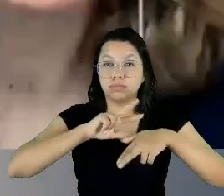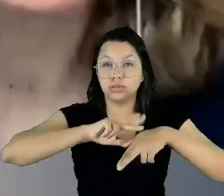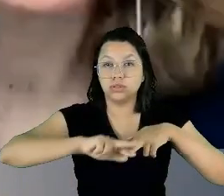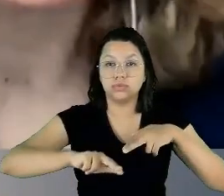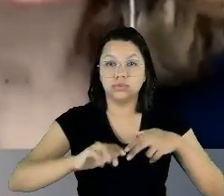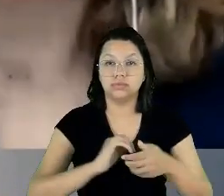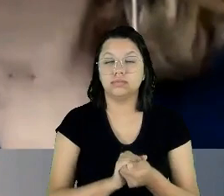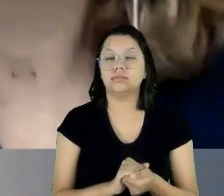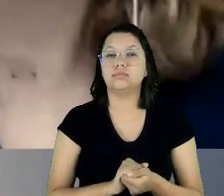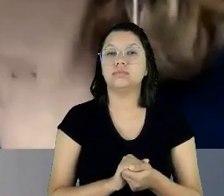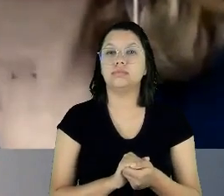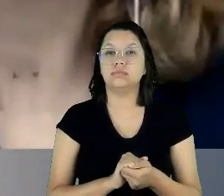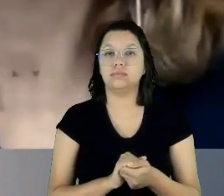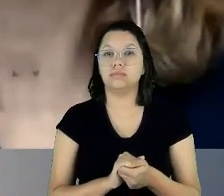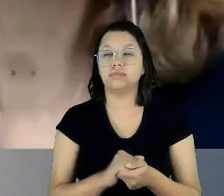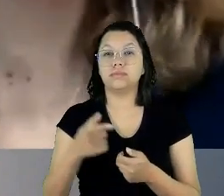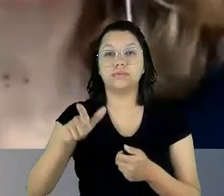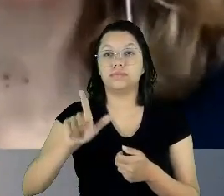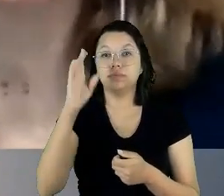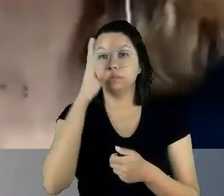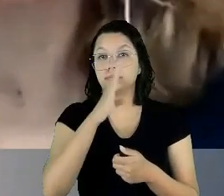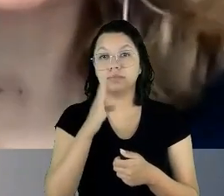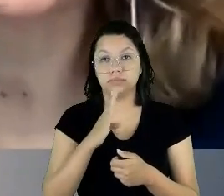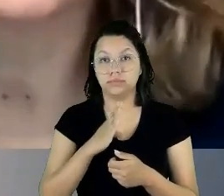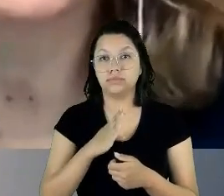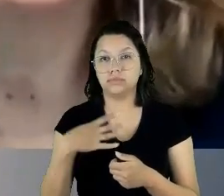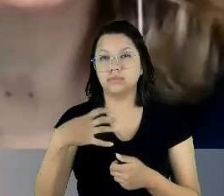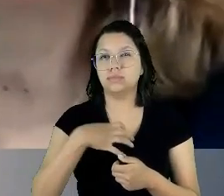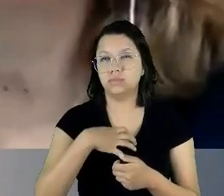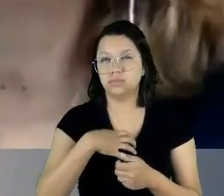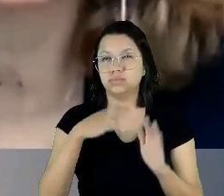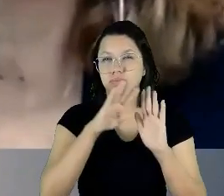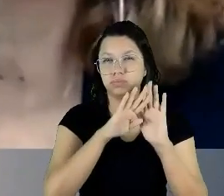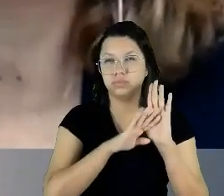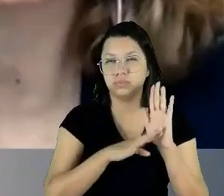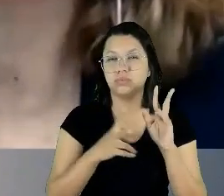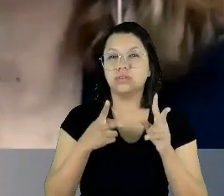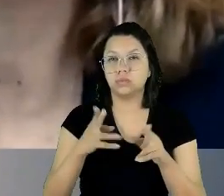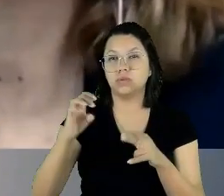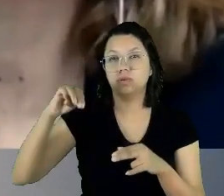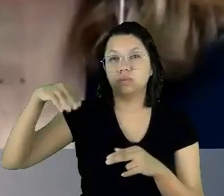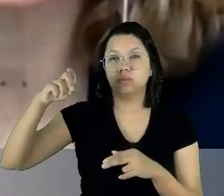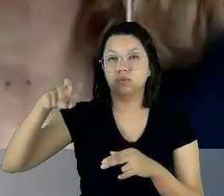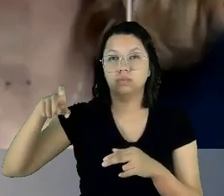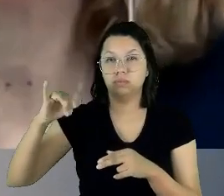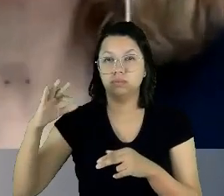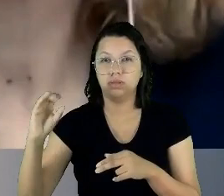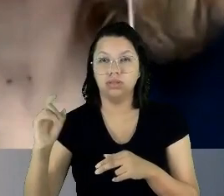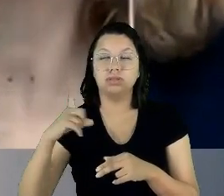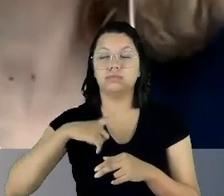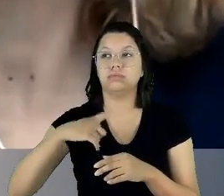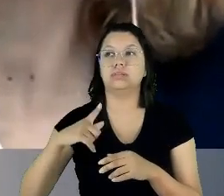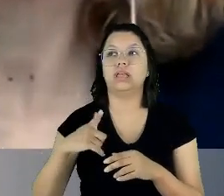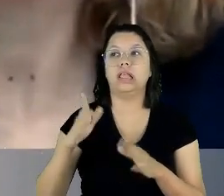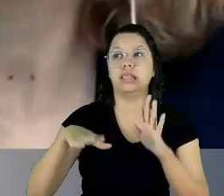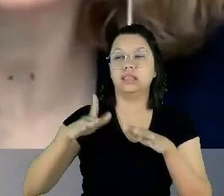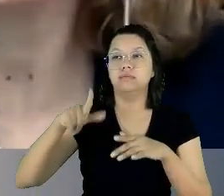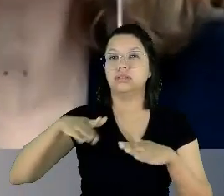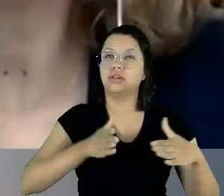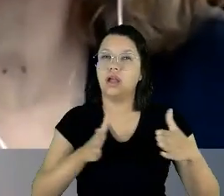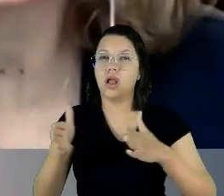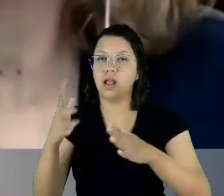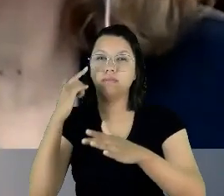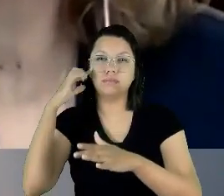gênero. Não temos no Brasil um protocolo, né, como o México tem esse protocolo. Talvez seja